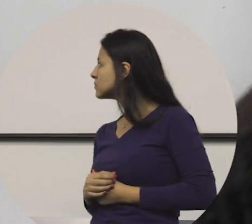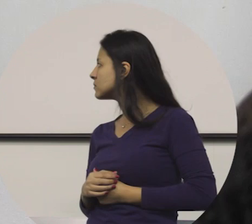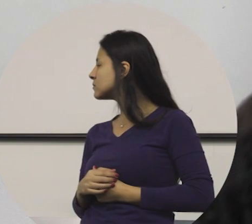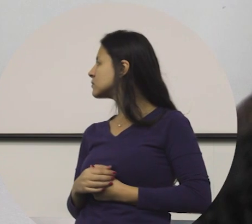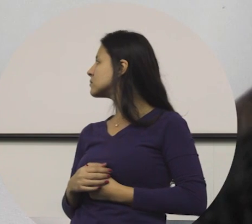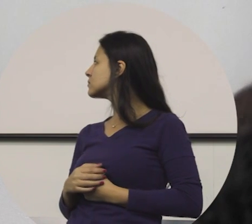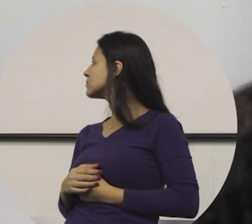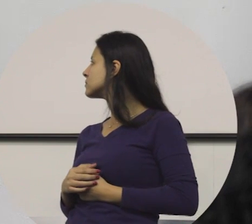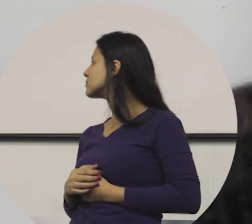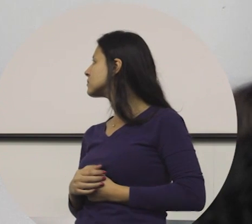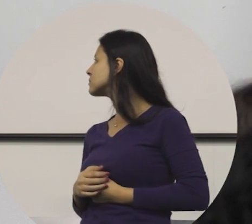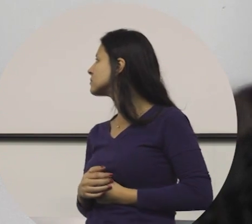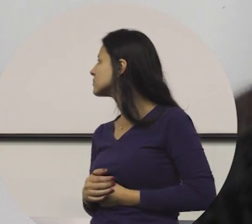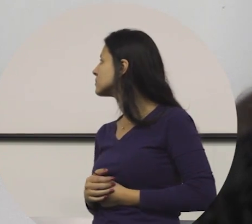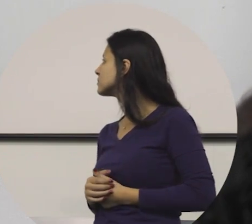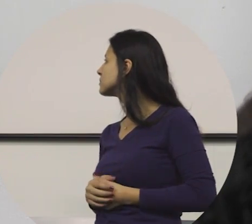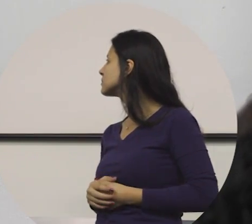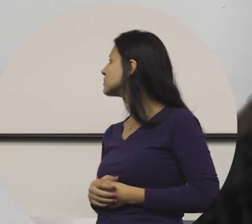not